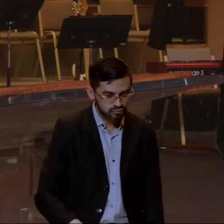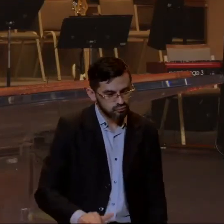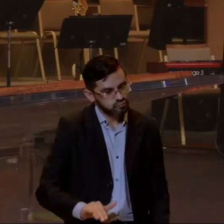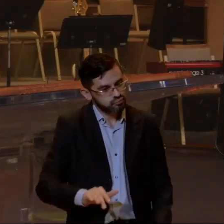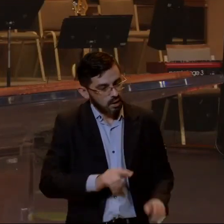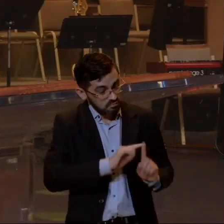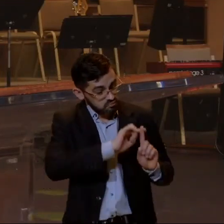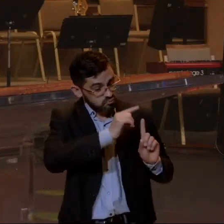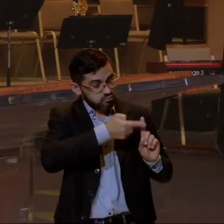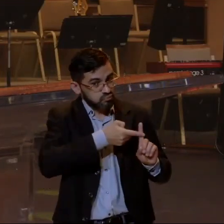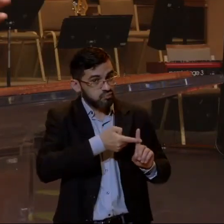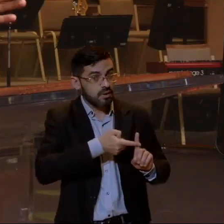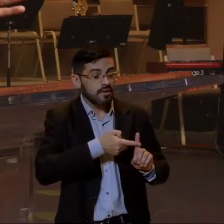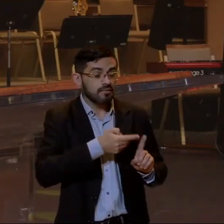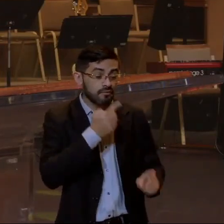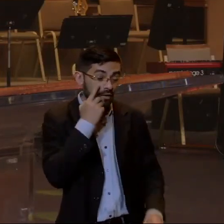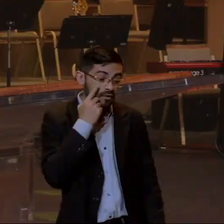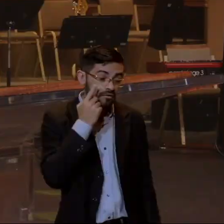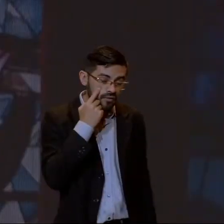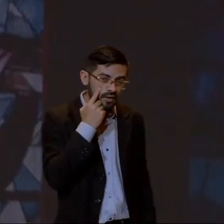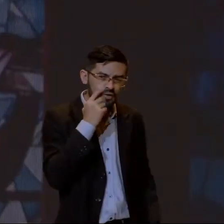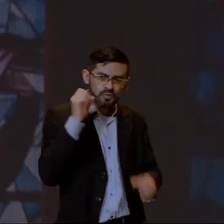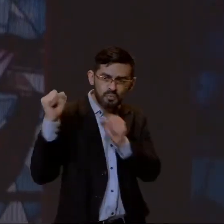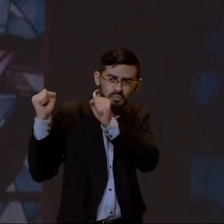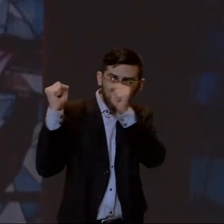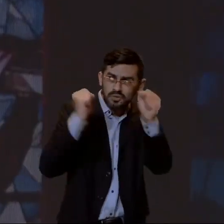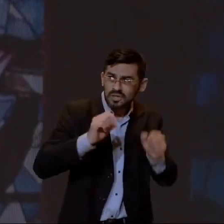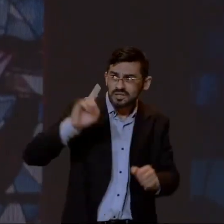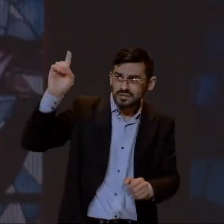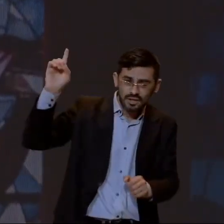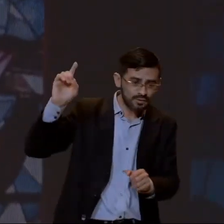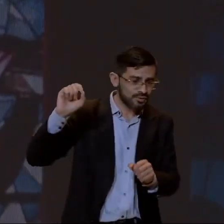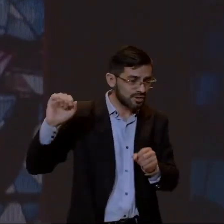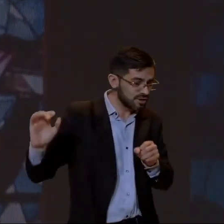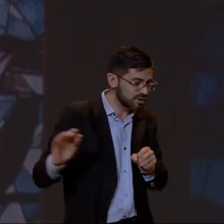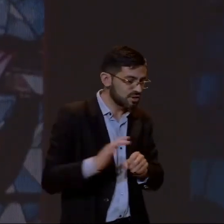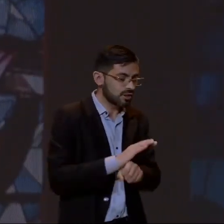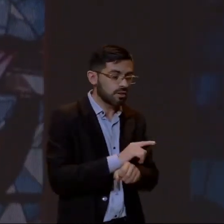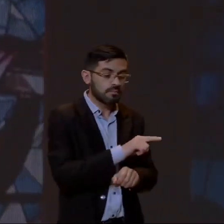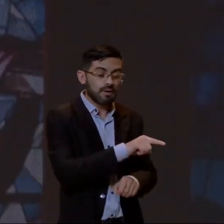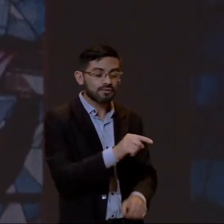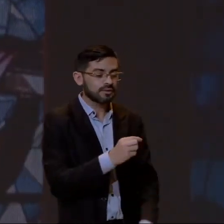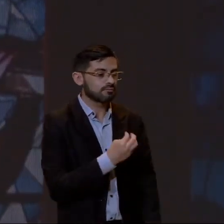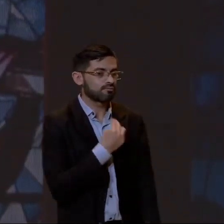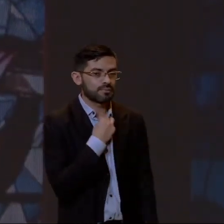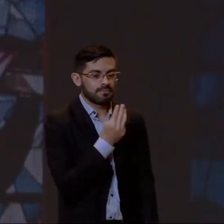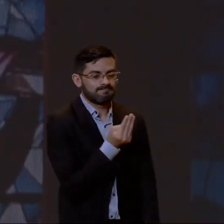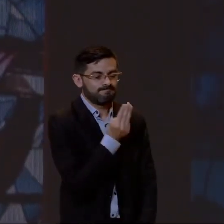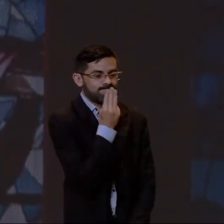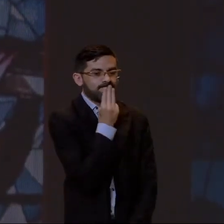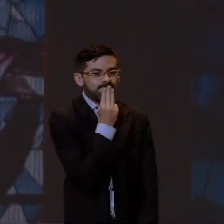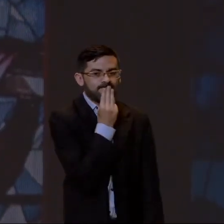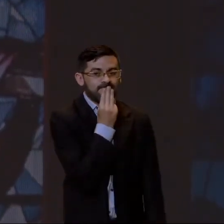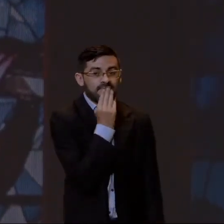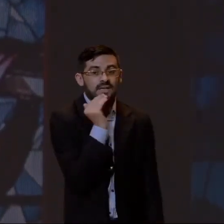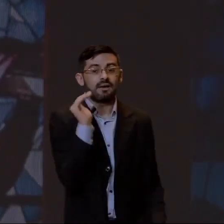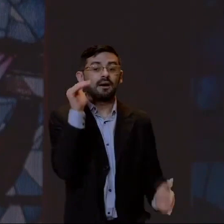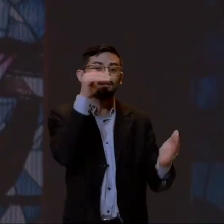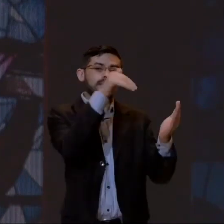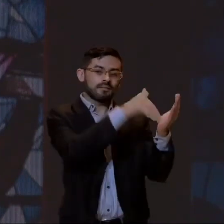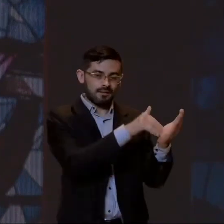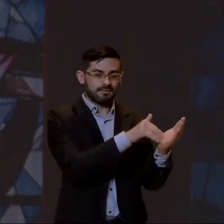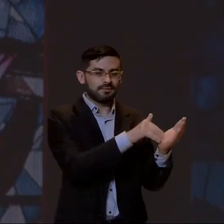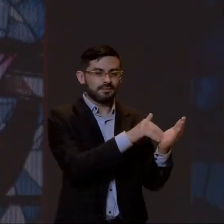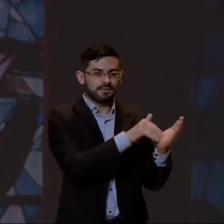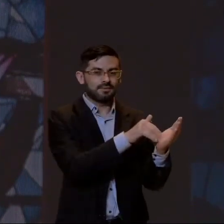ventre da sua esposa, você vai ver o poder de Deus se derramar, mas você não vai poder falar, até que